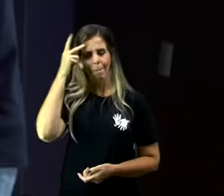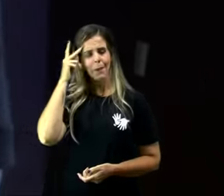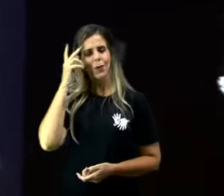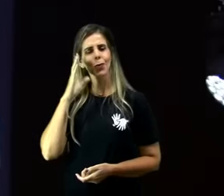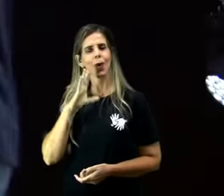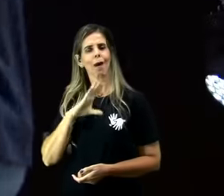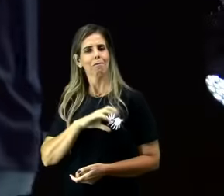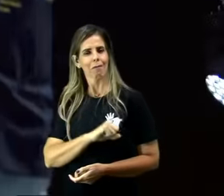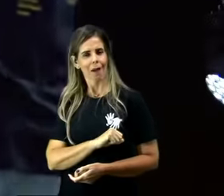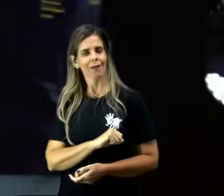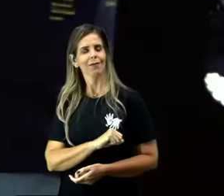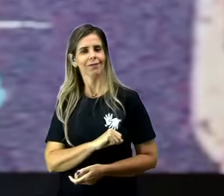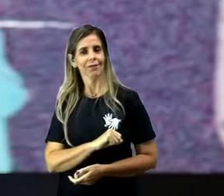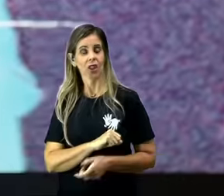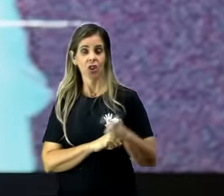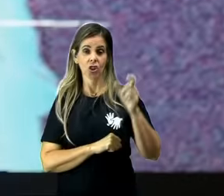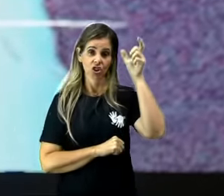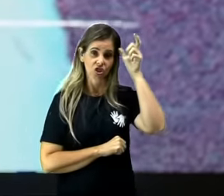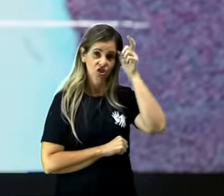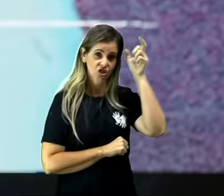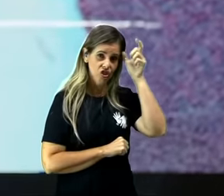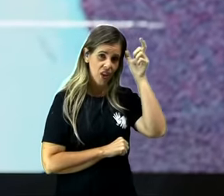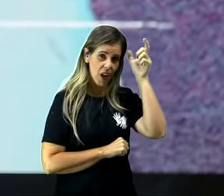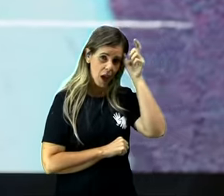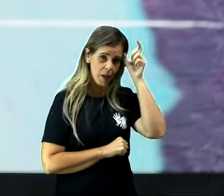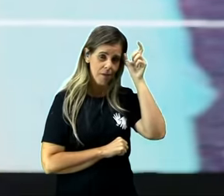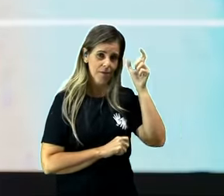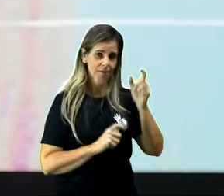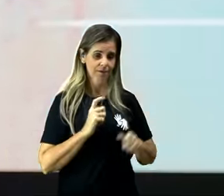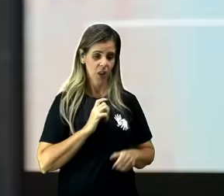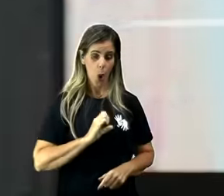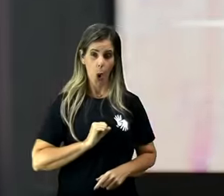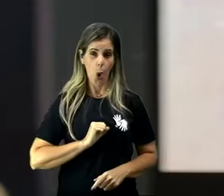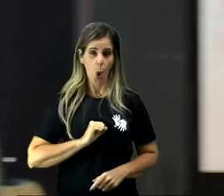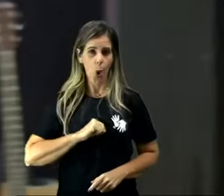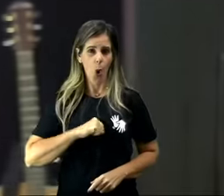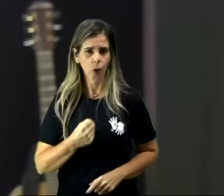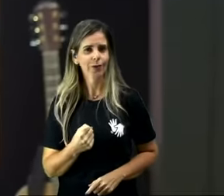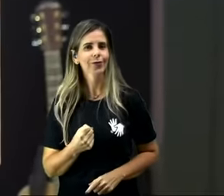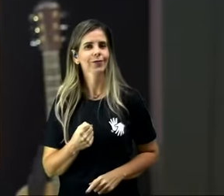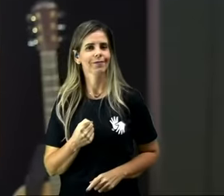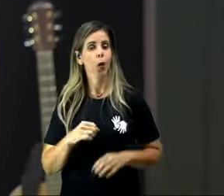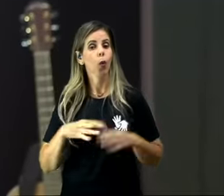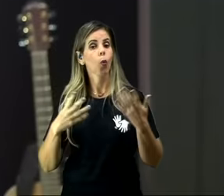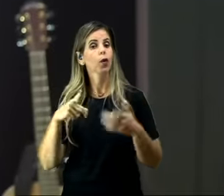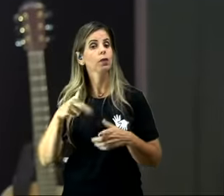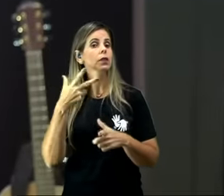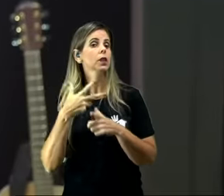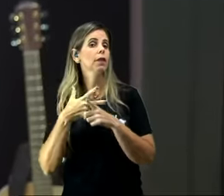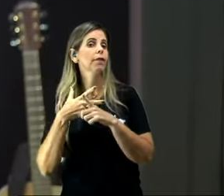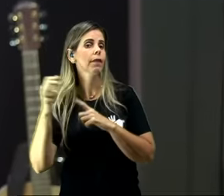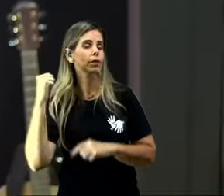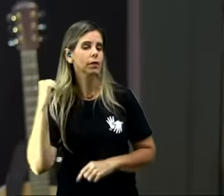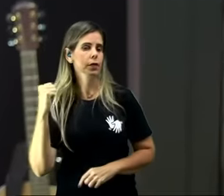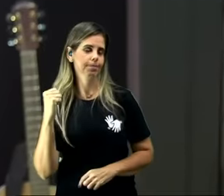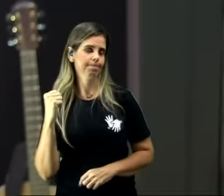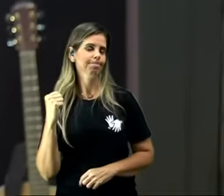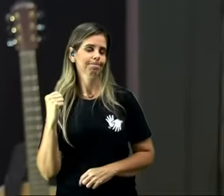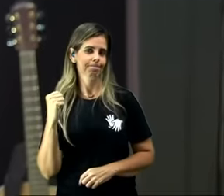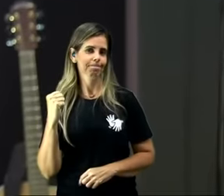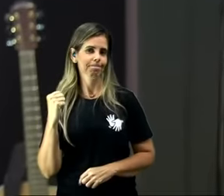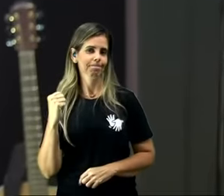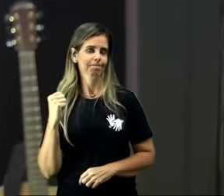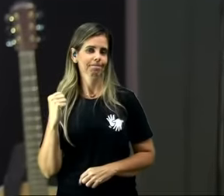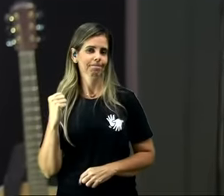Porque o diabo tem horror ao nosso avanço. Tudo bem, eu não sou a pessoa maravilhosa que Deus quer que eu seja, mas eu sou muito melhor do que eu era